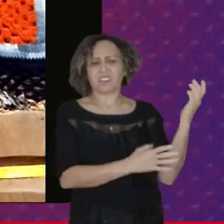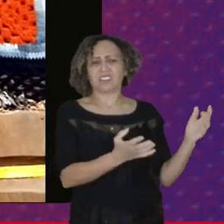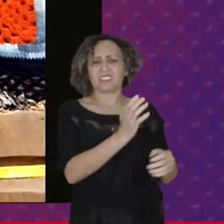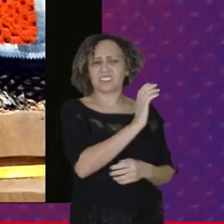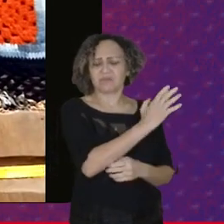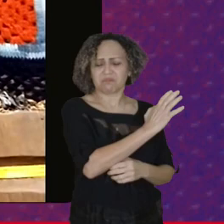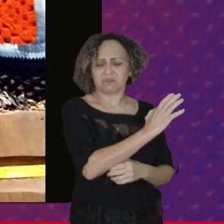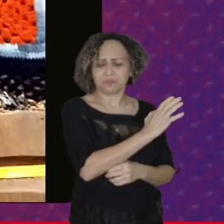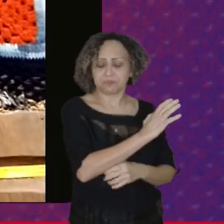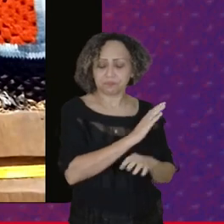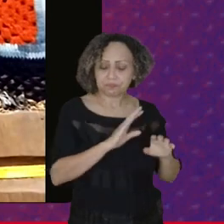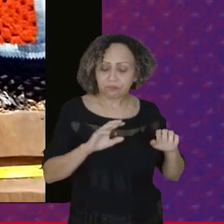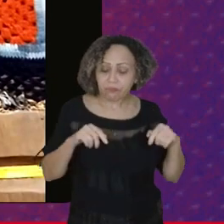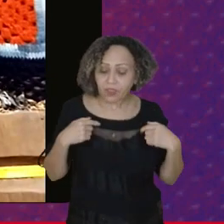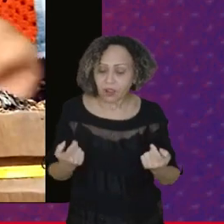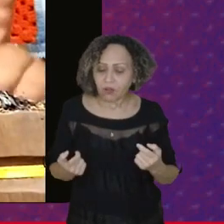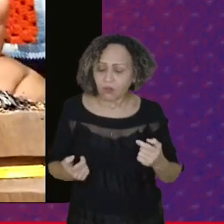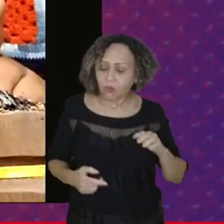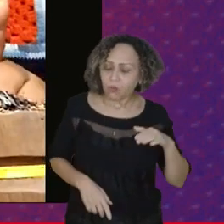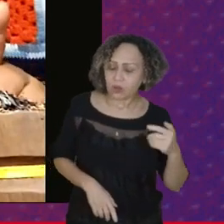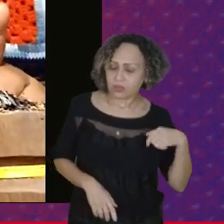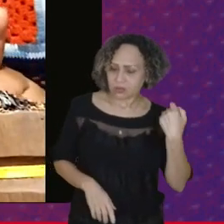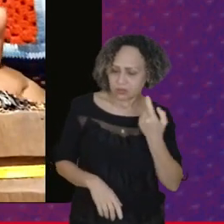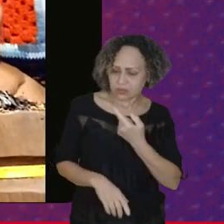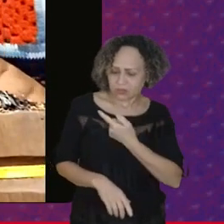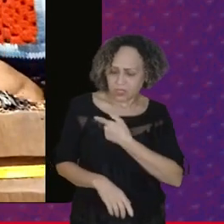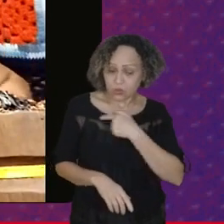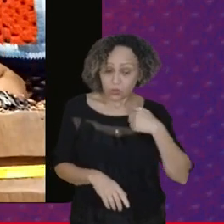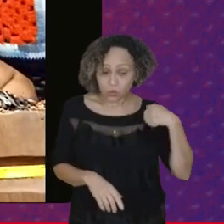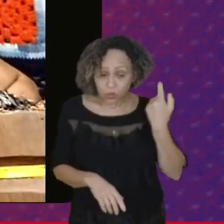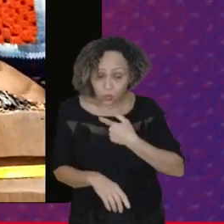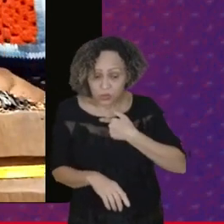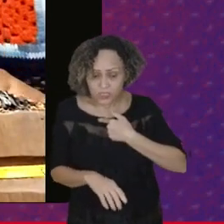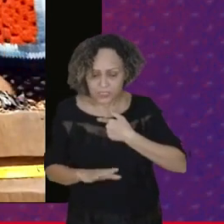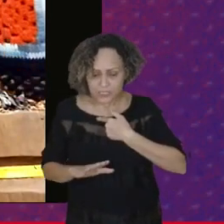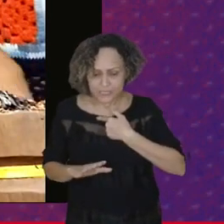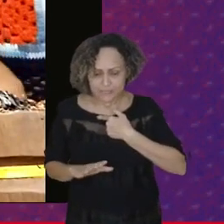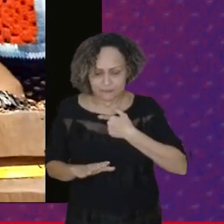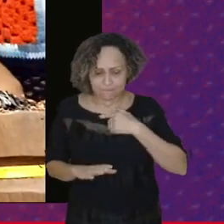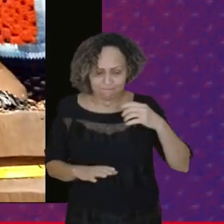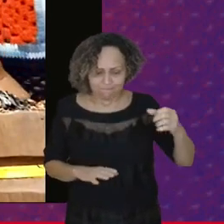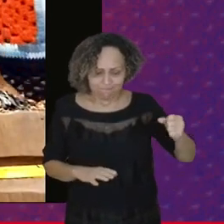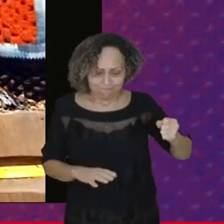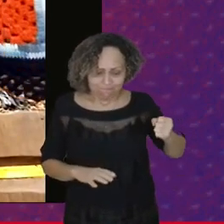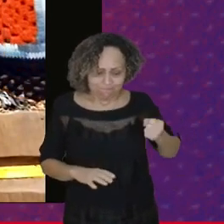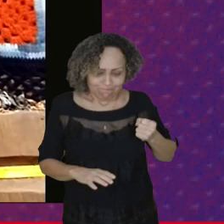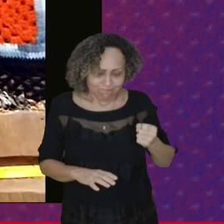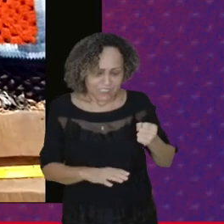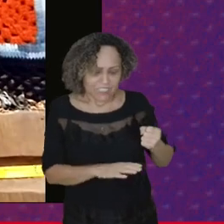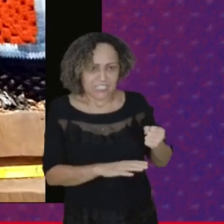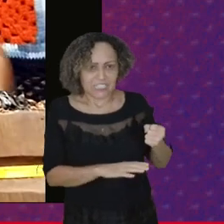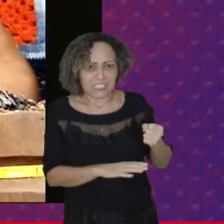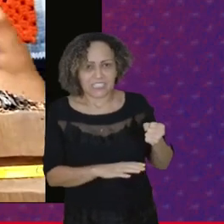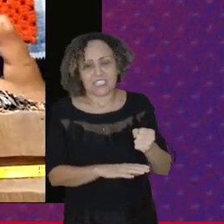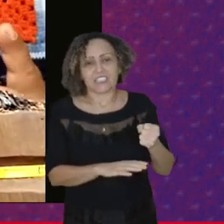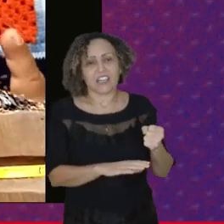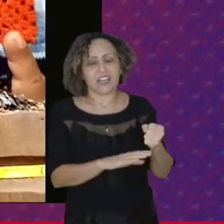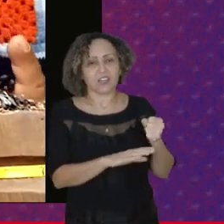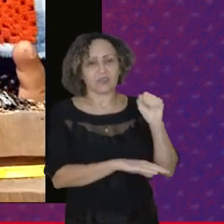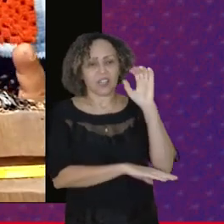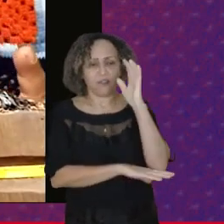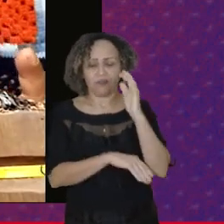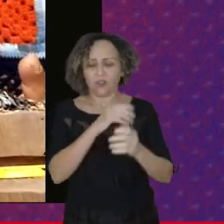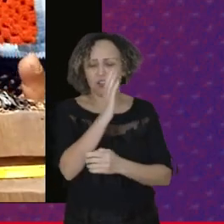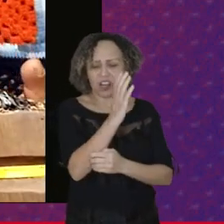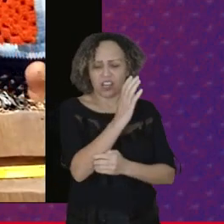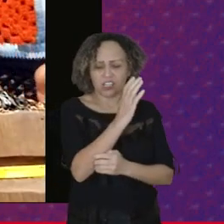quando nos desterritorializaram, nos colocaram nas cidades, primeiro os campesinos, e